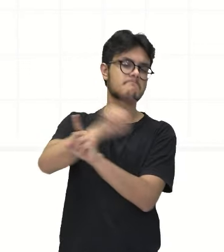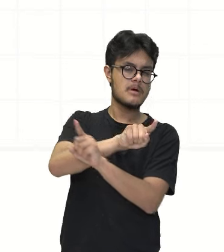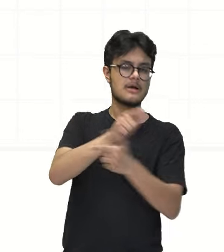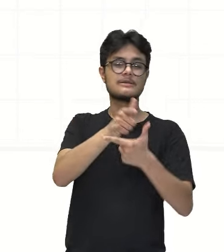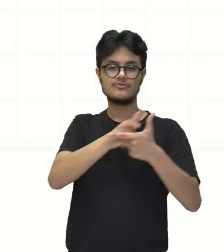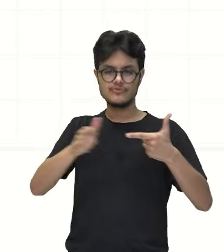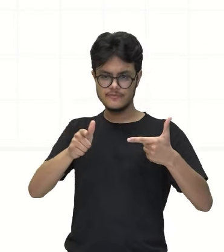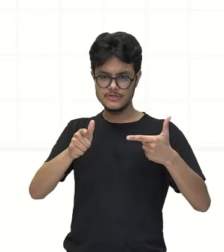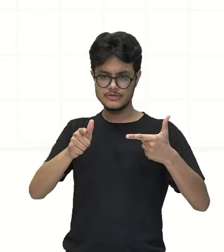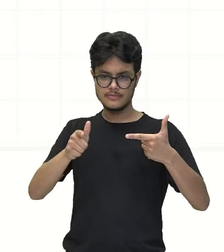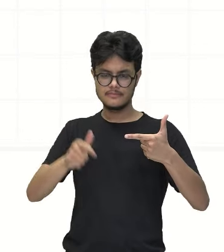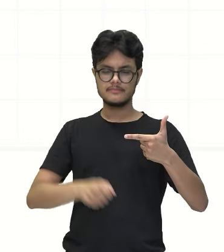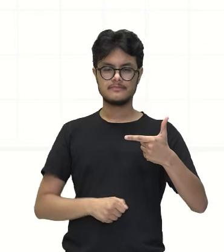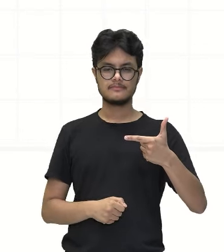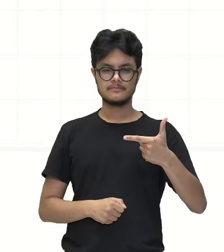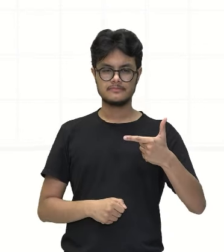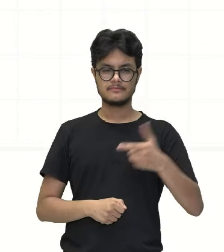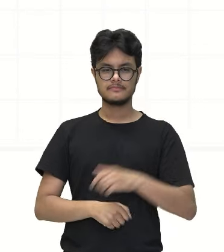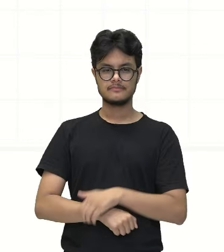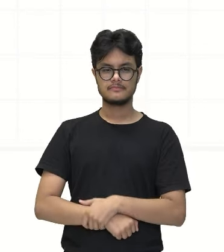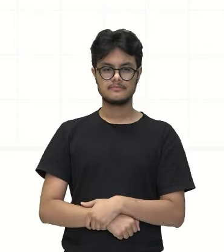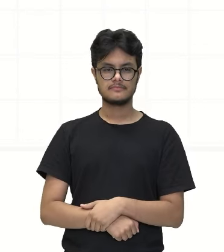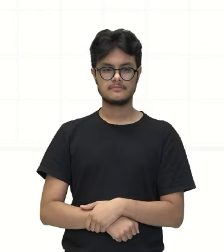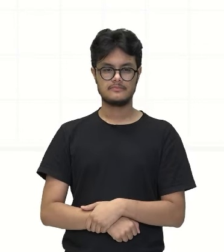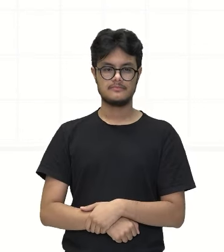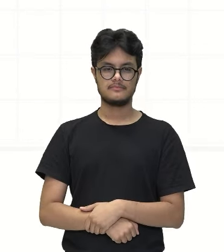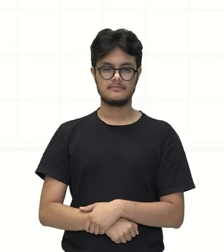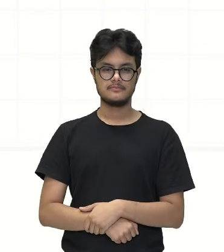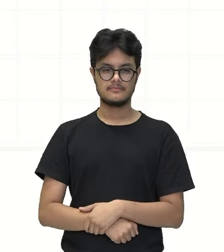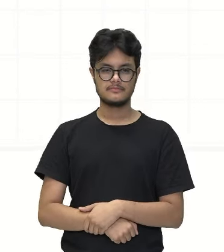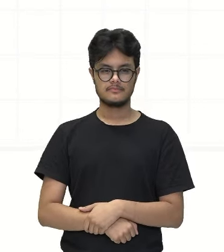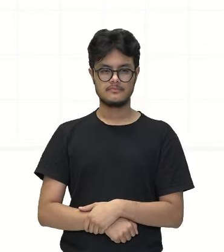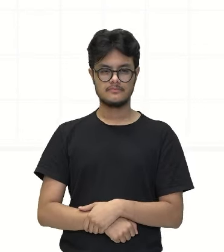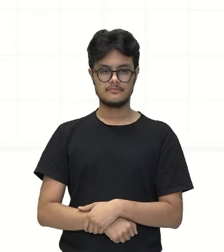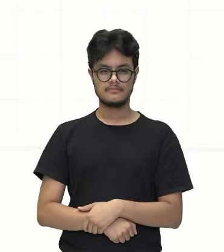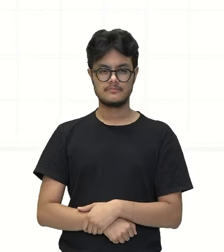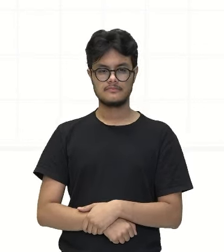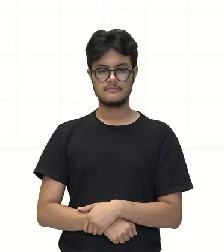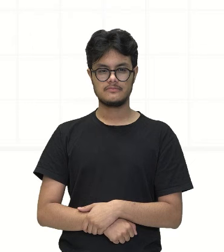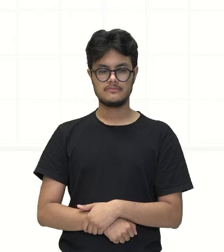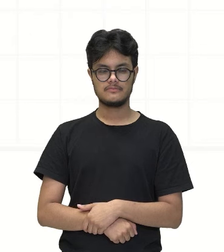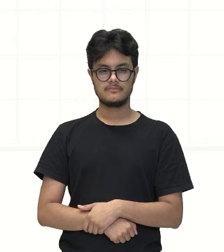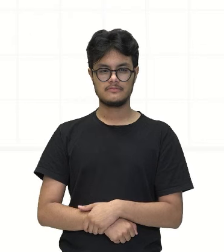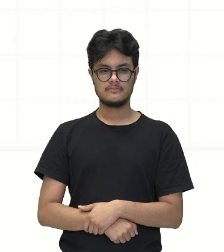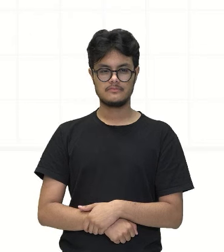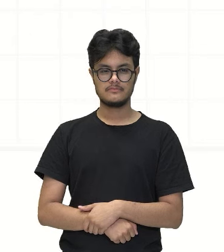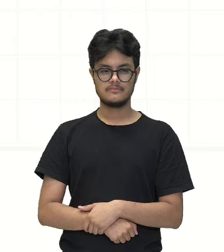vai passar para o outro lado, que é o lado do 64, dividindo, né? Dividindo o